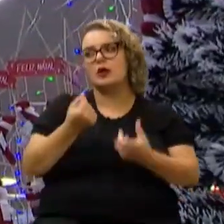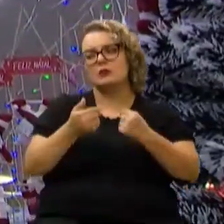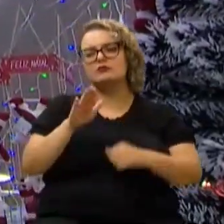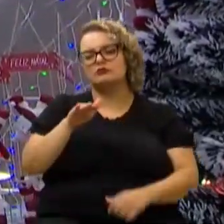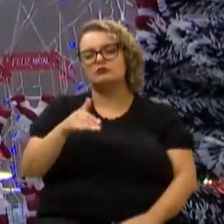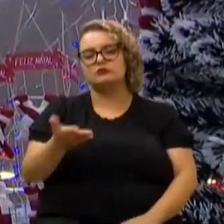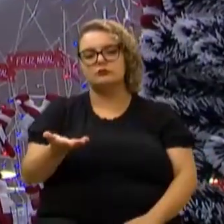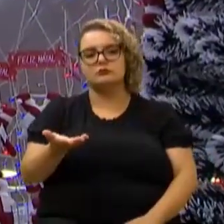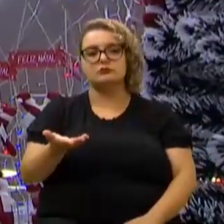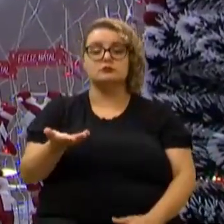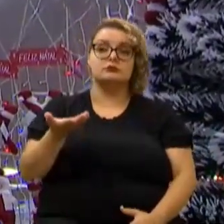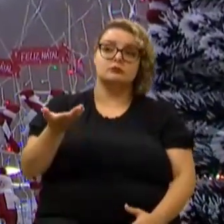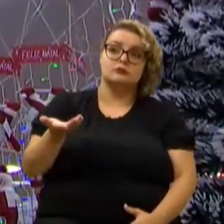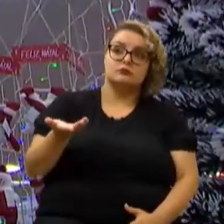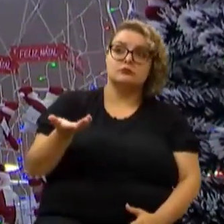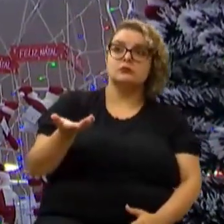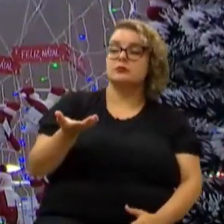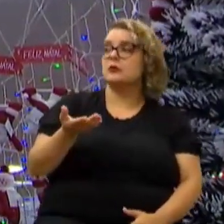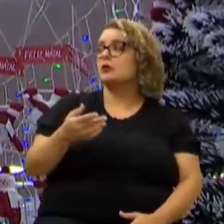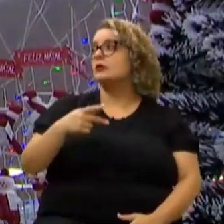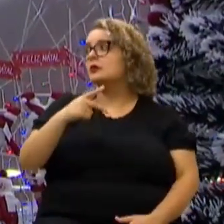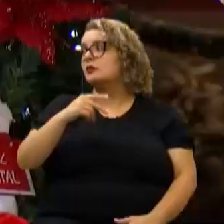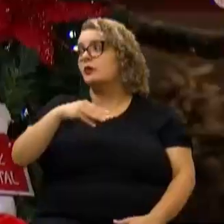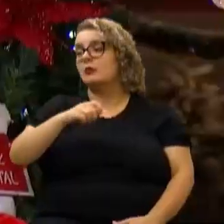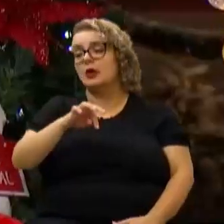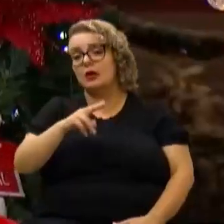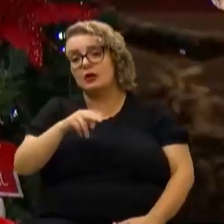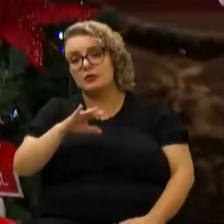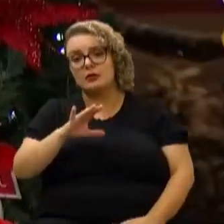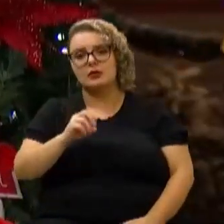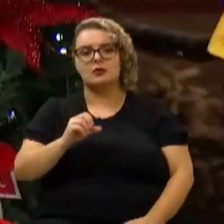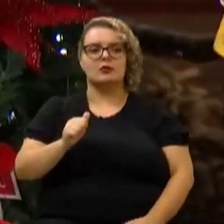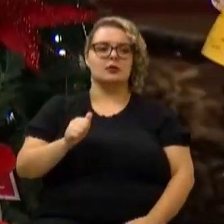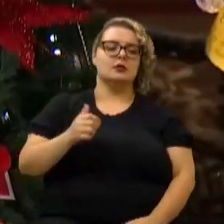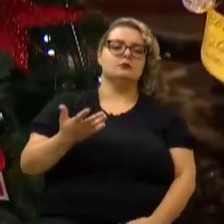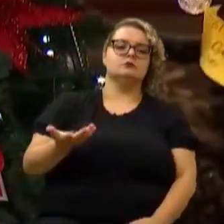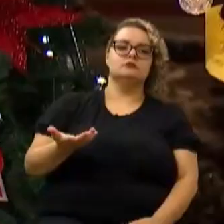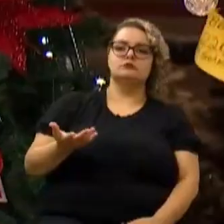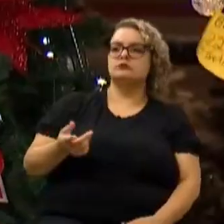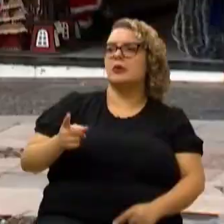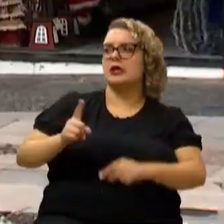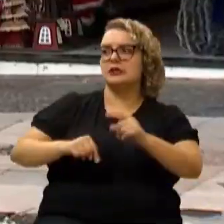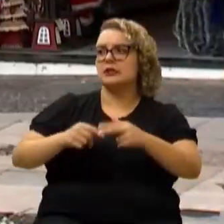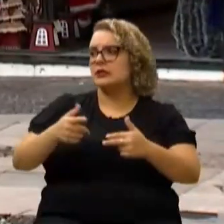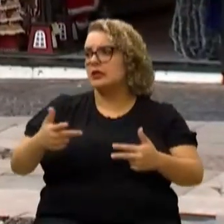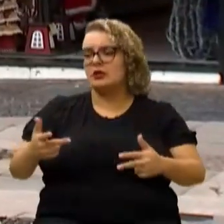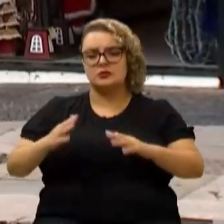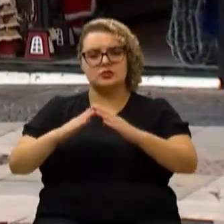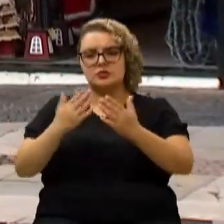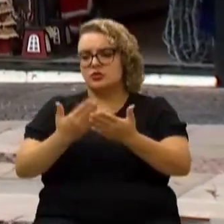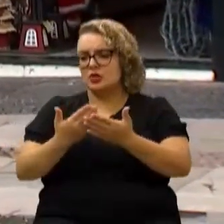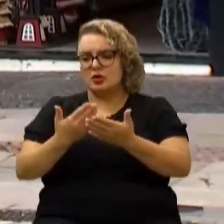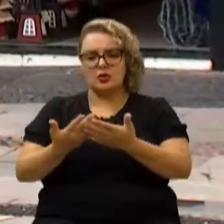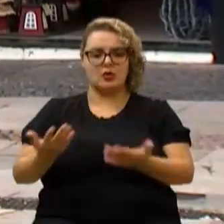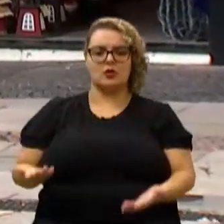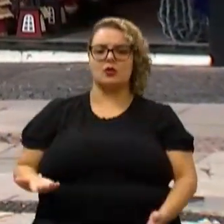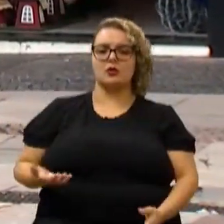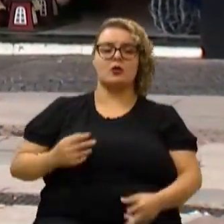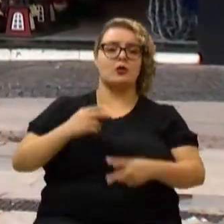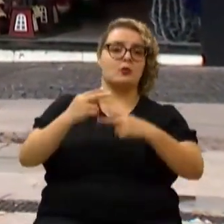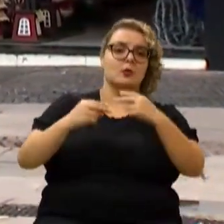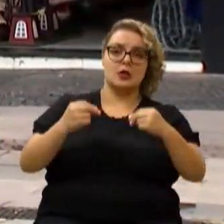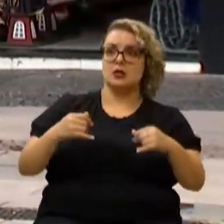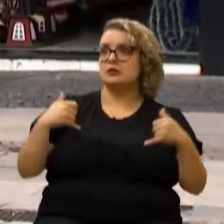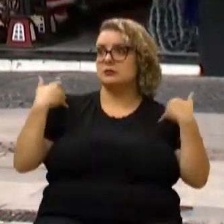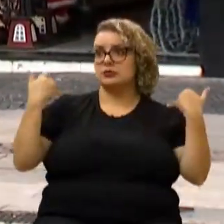gente consegue barganhar. Então, seja ali da sua matrícula da escola do seu filho, os materiais escolares,